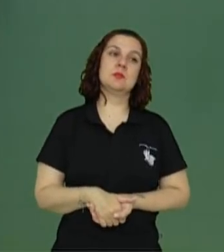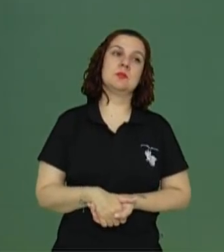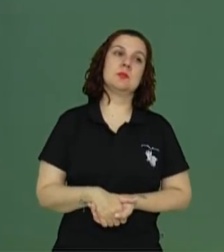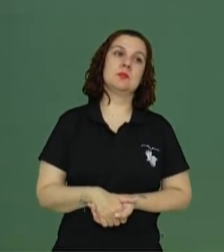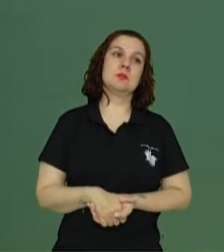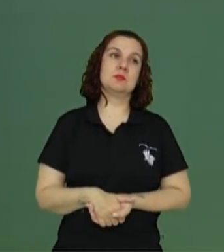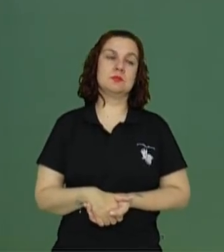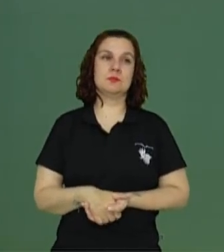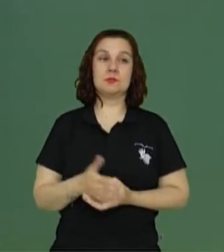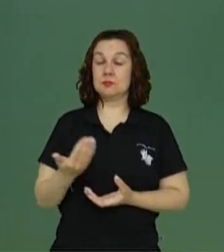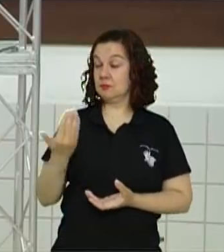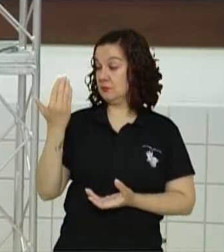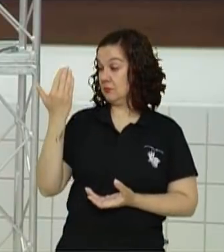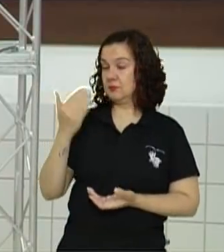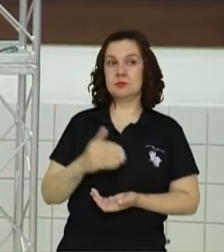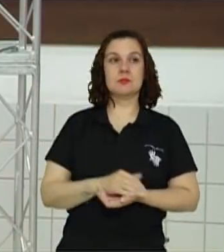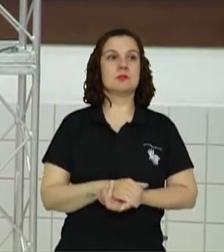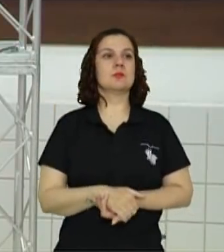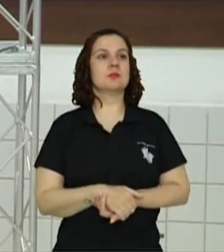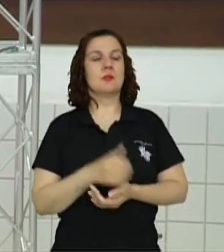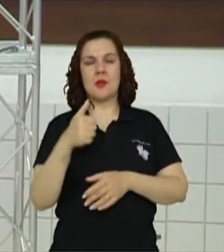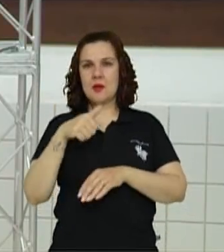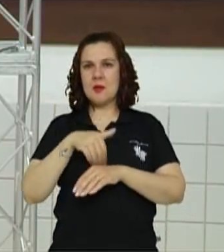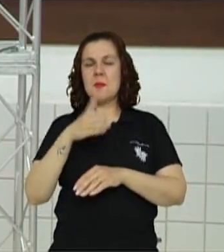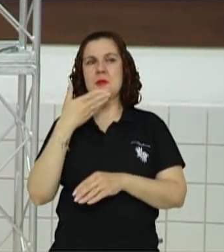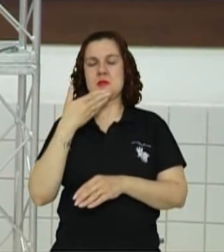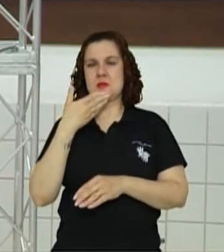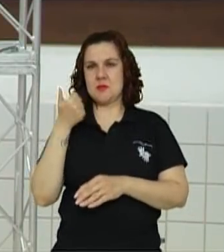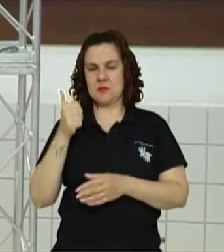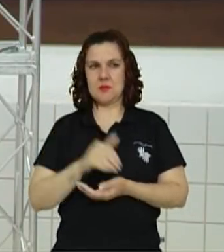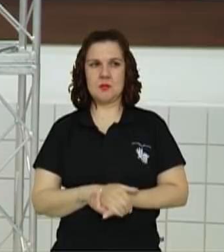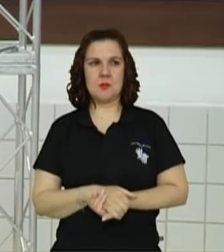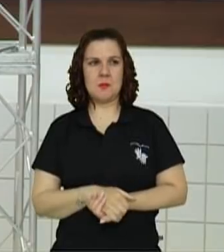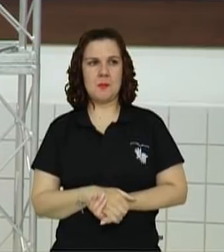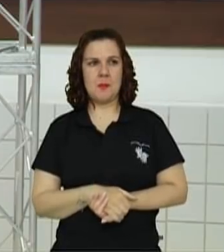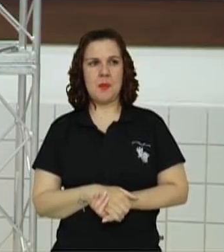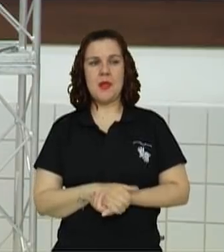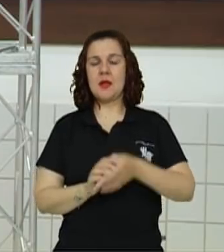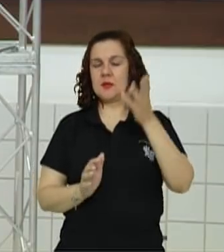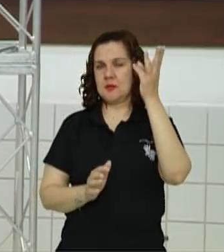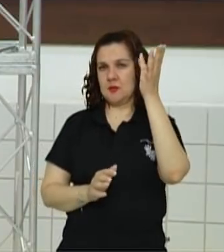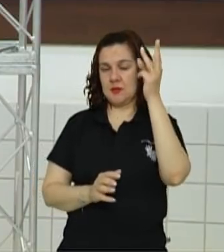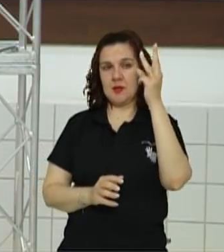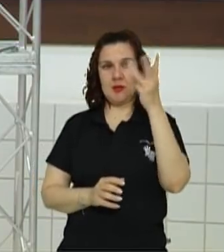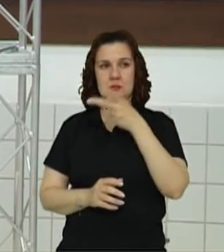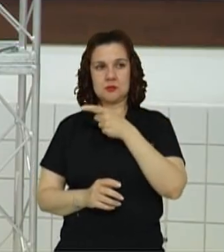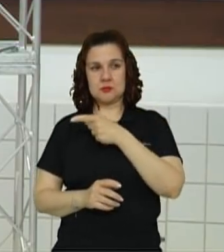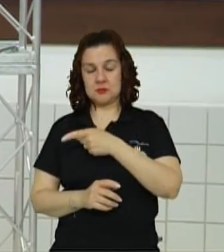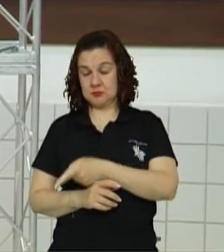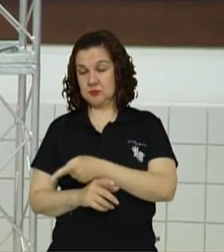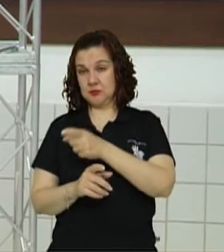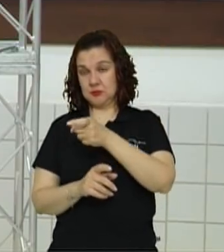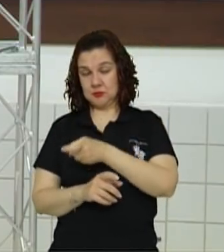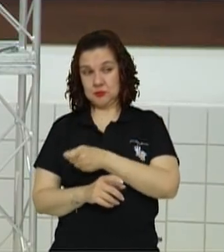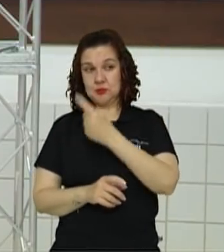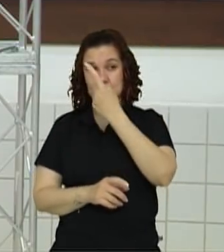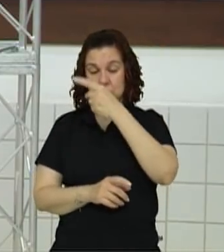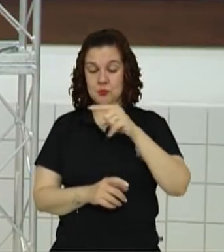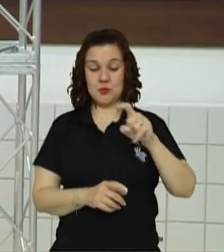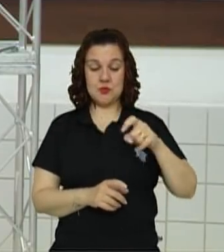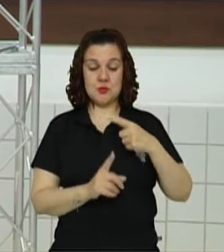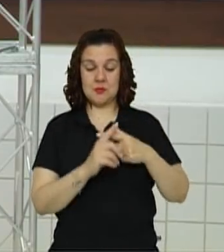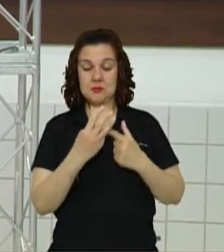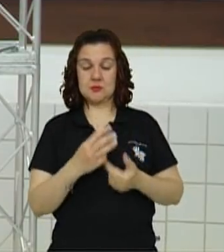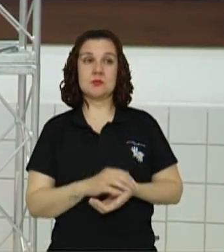fica bem mais fácil. O 3 multiplicou x e o 1 multiplicou x mais